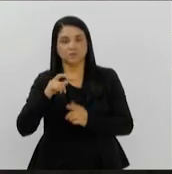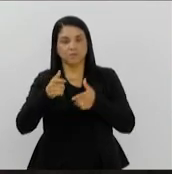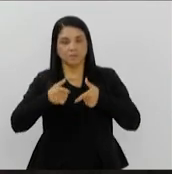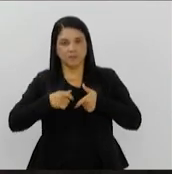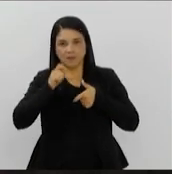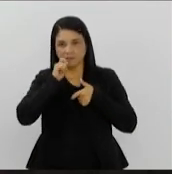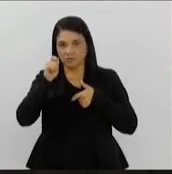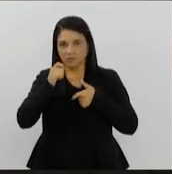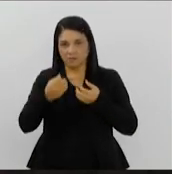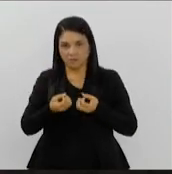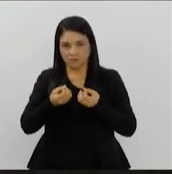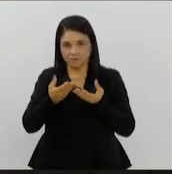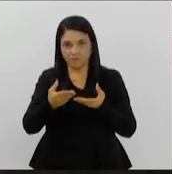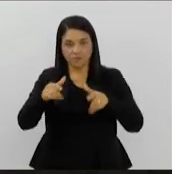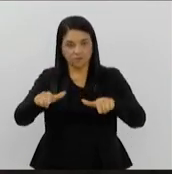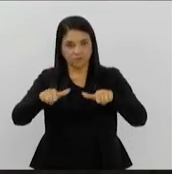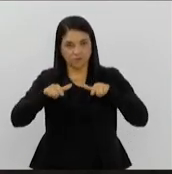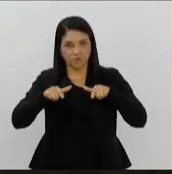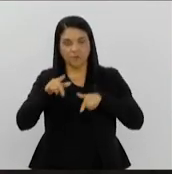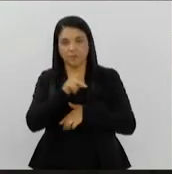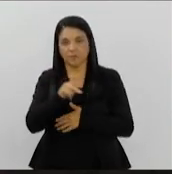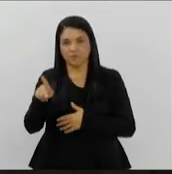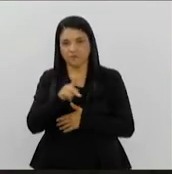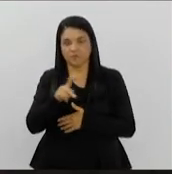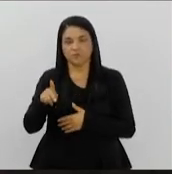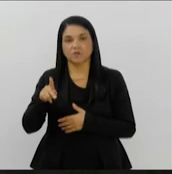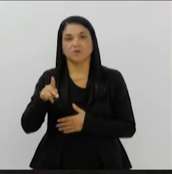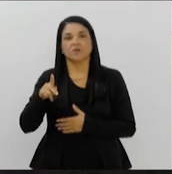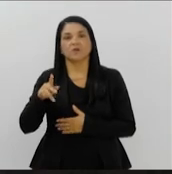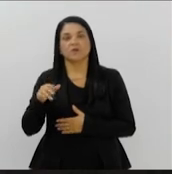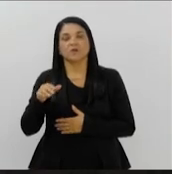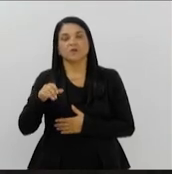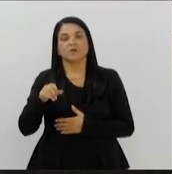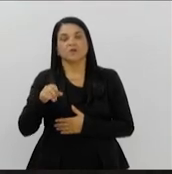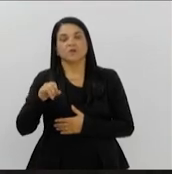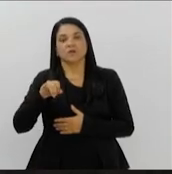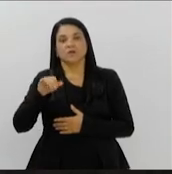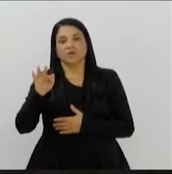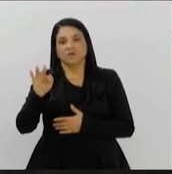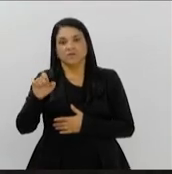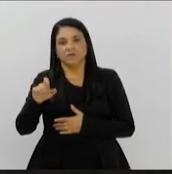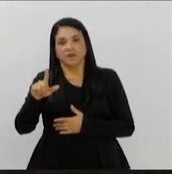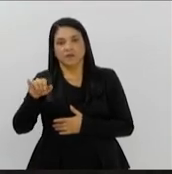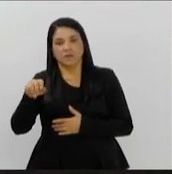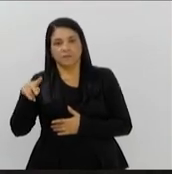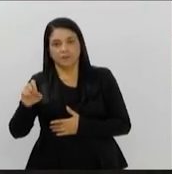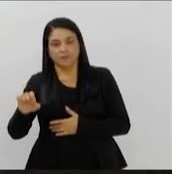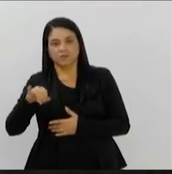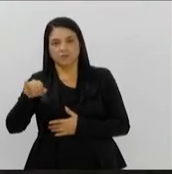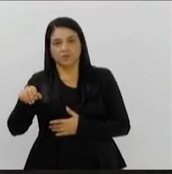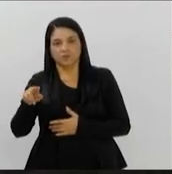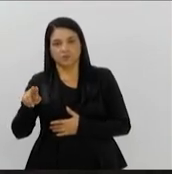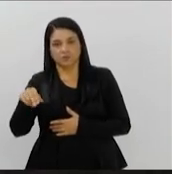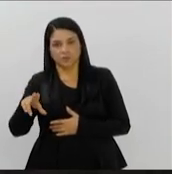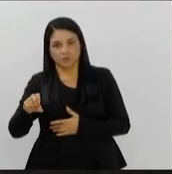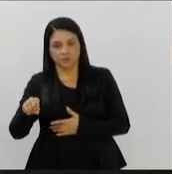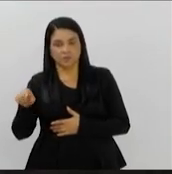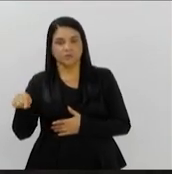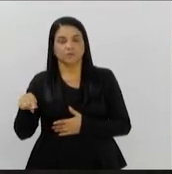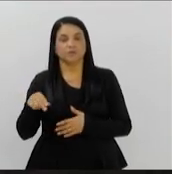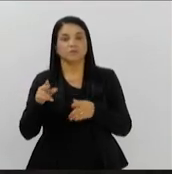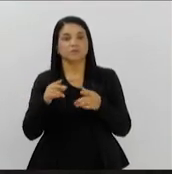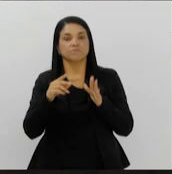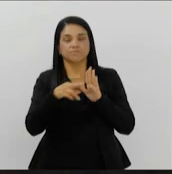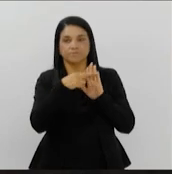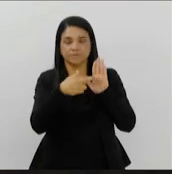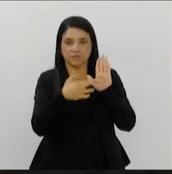Tiradentes e o respectivo diploma ao professor Luiz Felipe Eugênio Nascimento Nunes. Parecer da Comissão de Normas Internas e